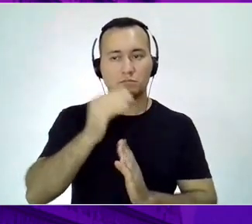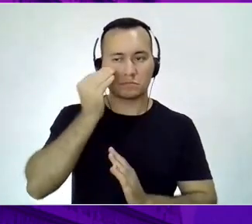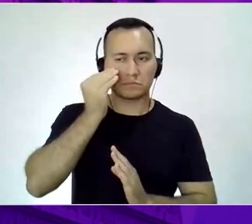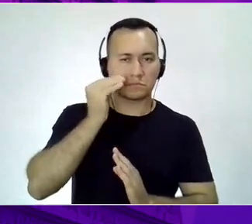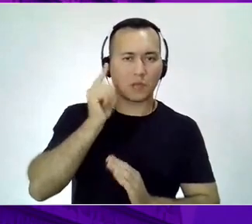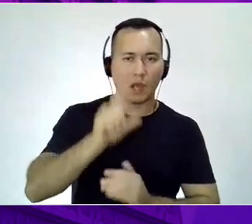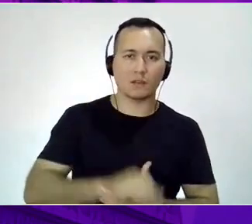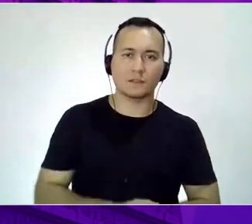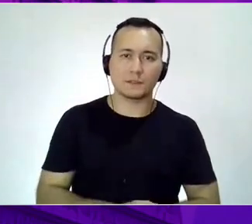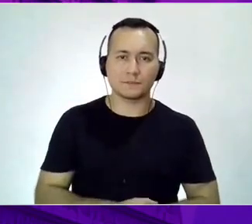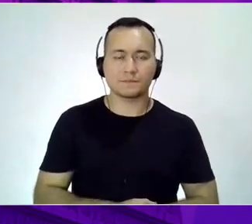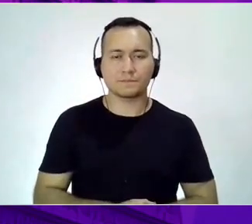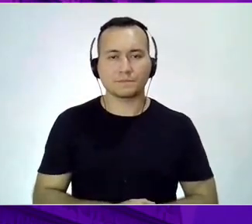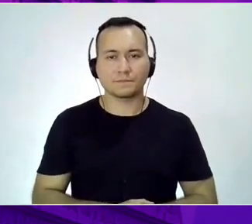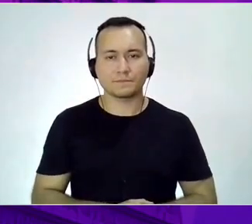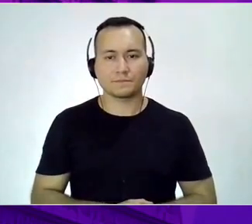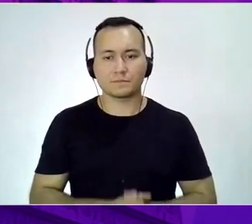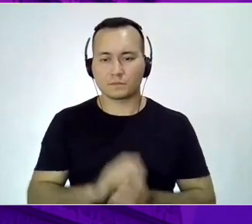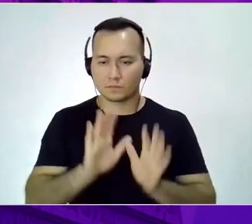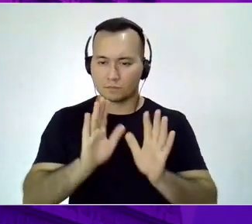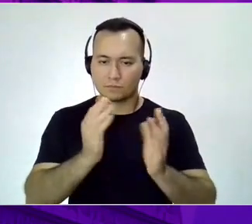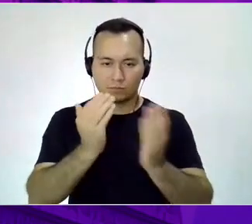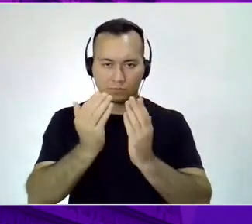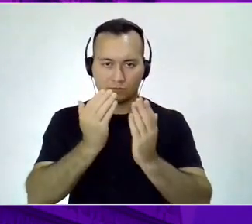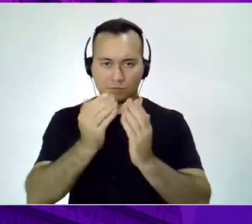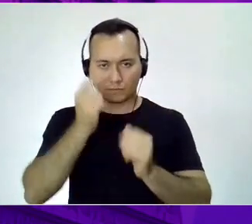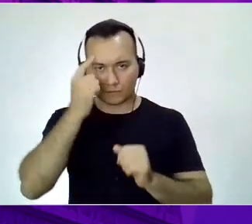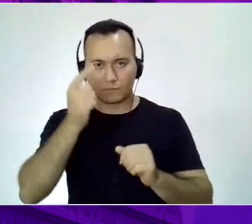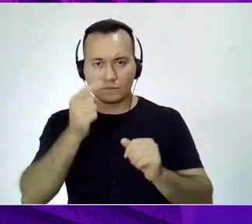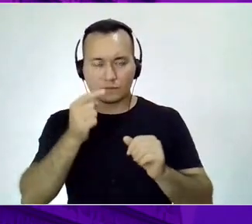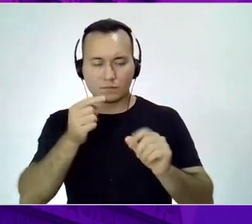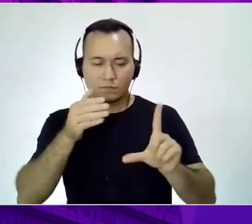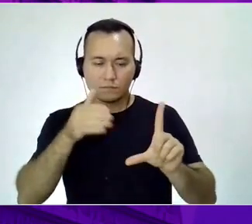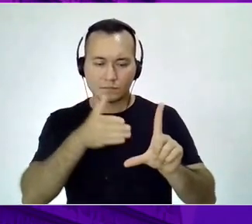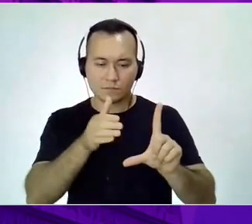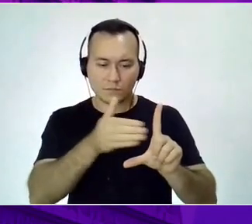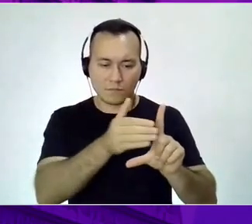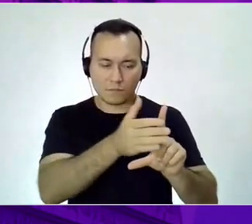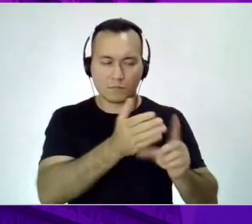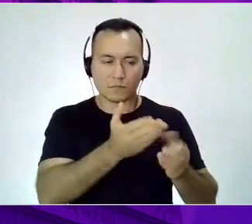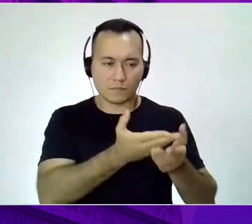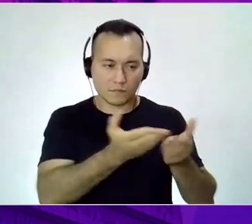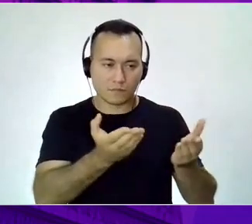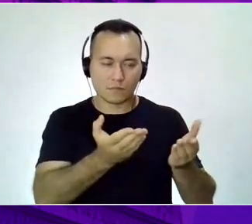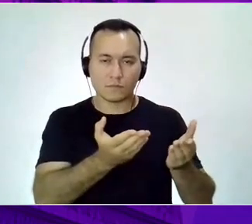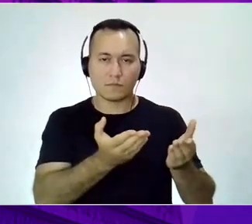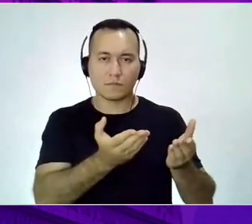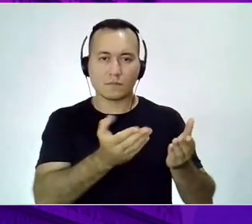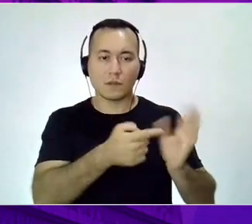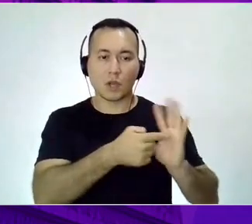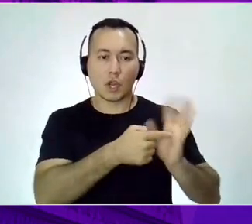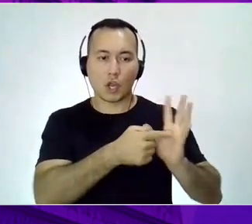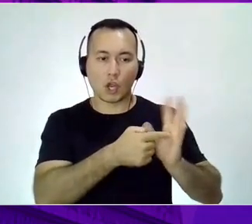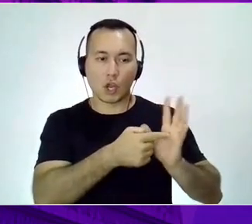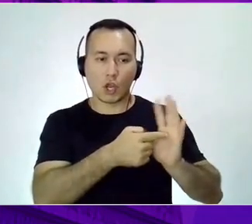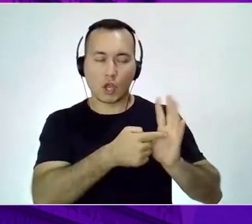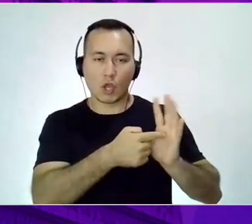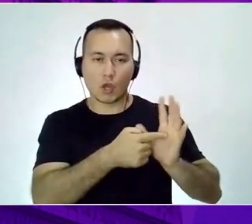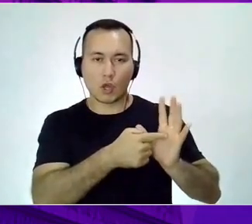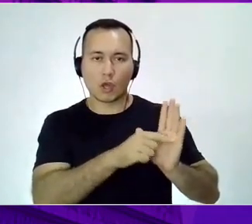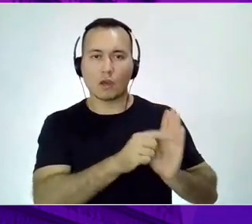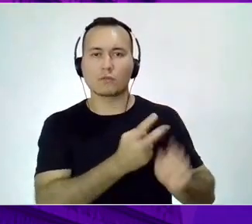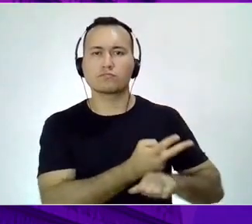Falando de um motor de busca, se eu faço uma busca por uma lista de palavras, eu vou ter um